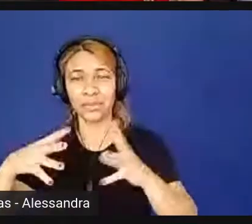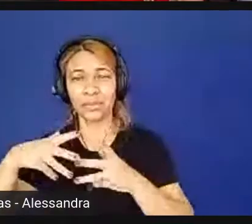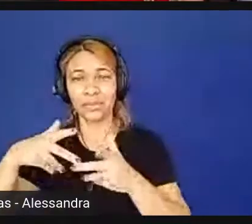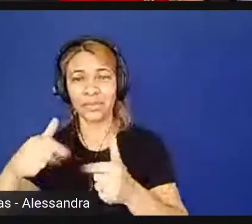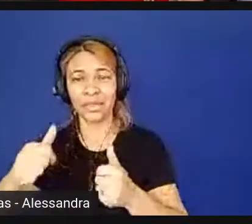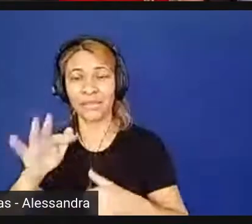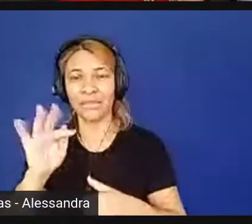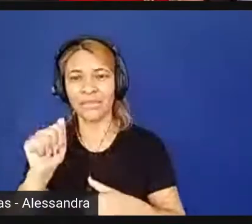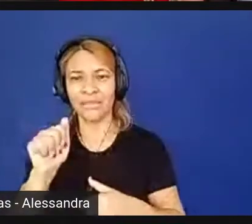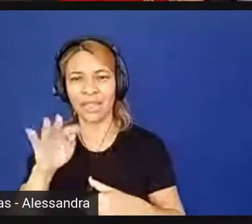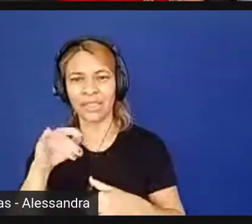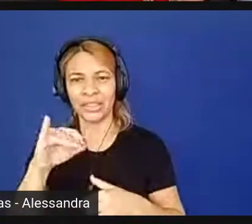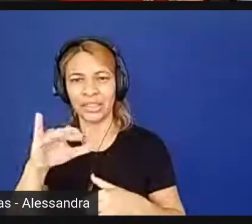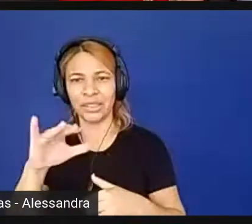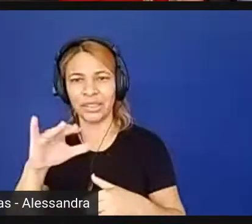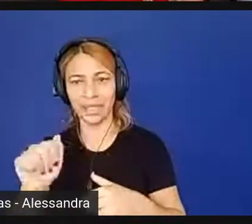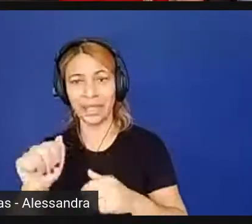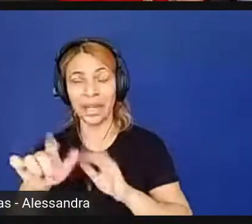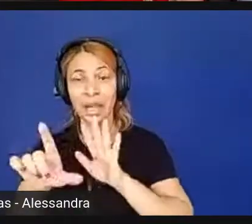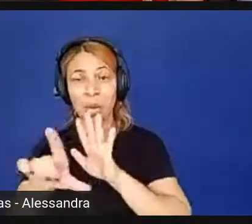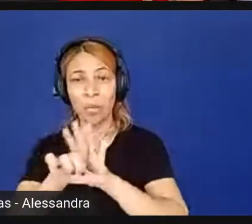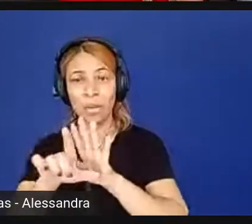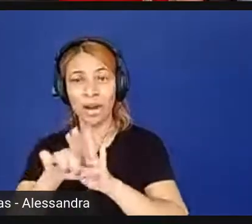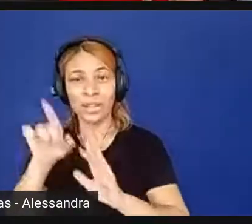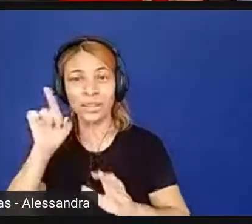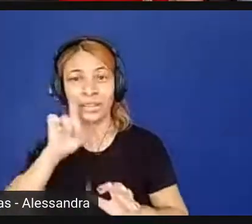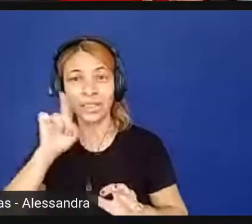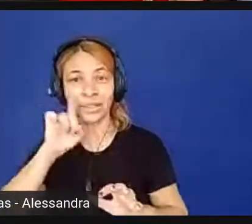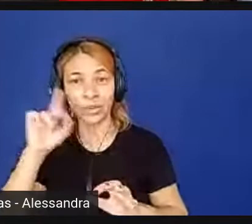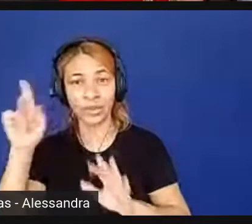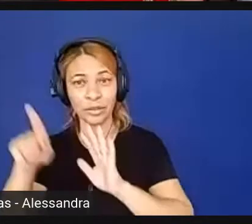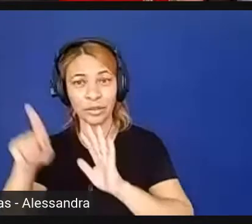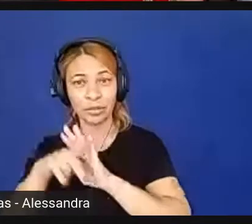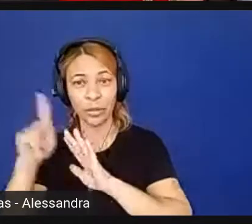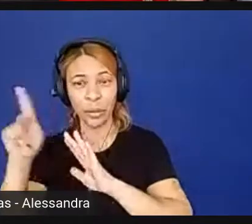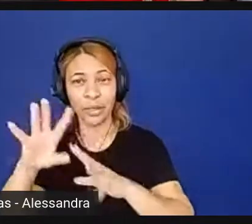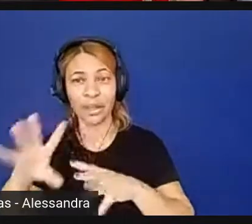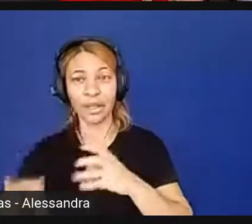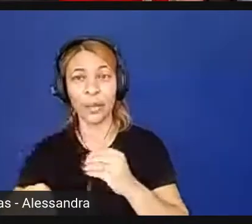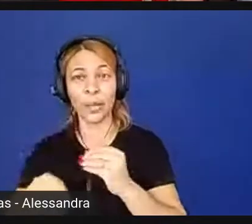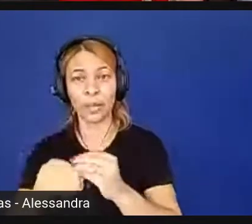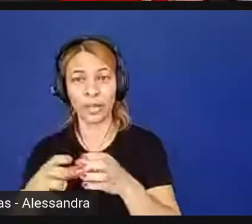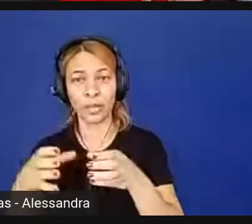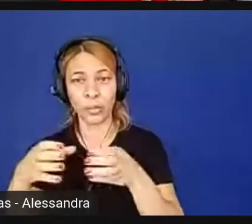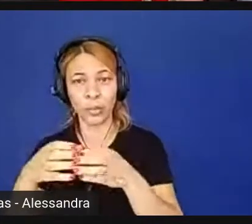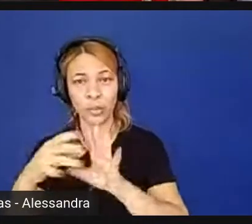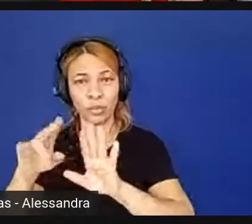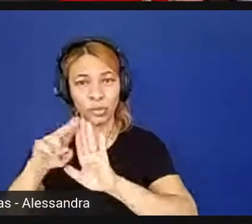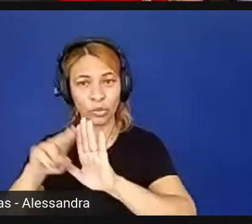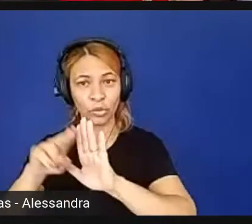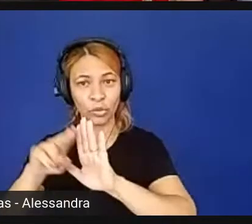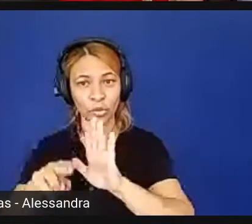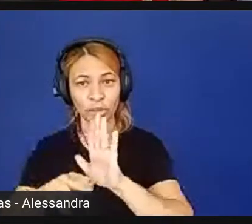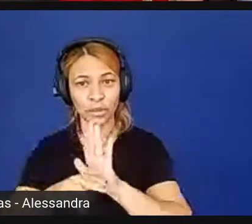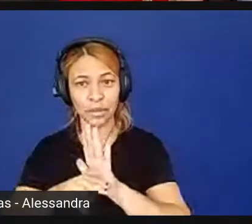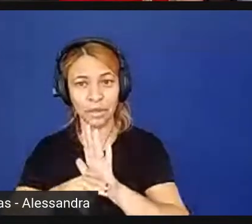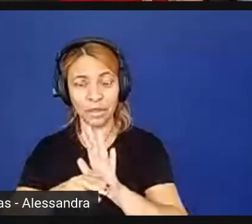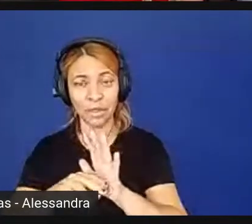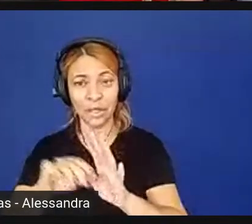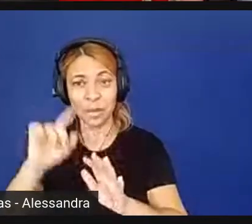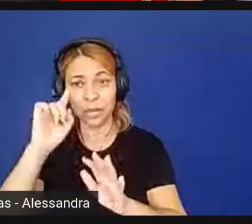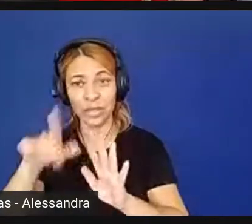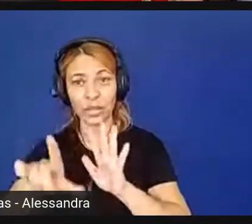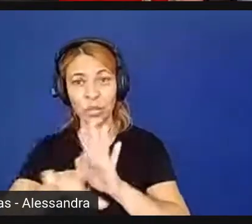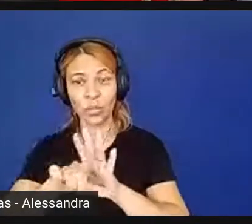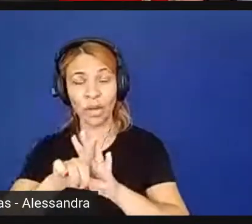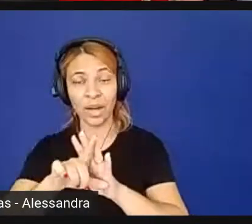FATCA, que é uma lei americana, o Force Account Compliance Tax Act, que é nada mais nada menos do que uma lei tributária que atinge todo